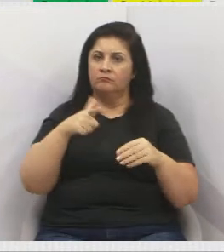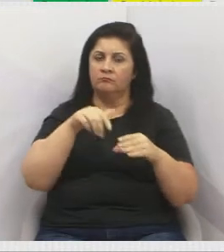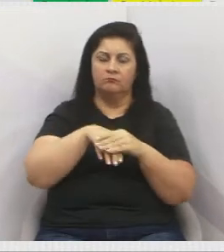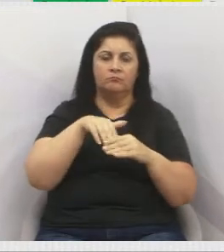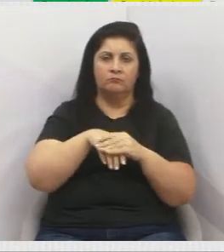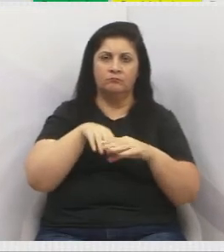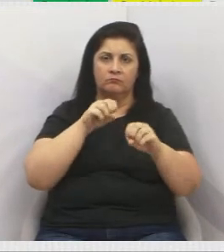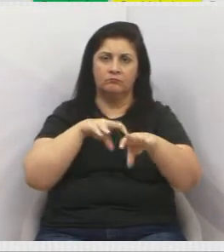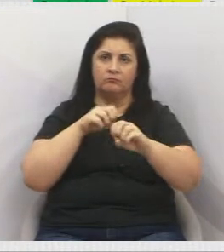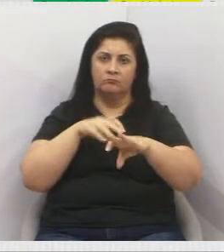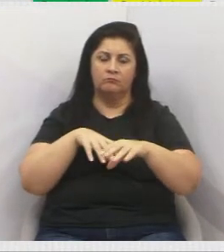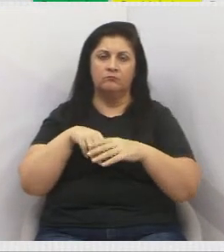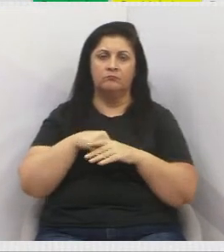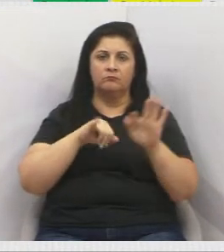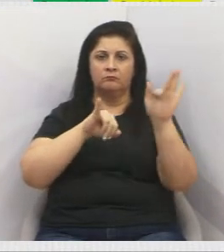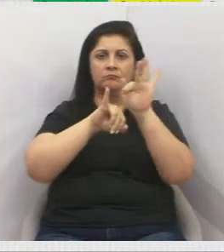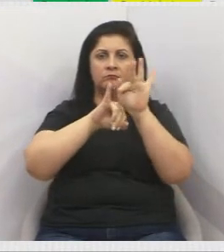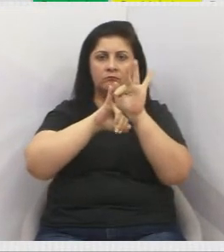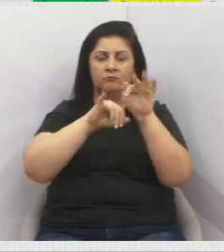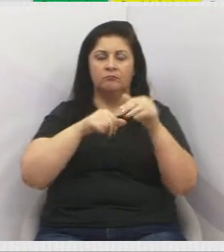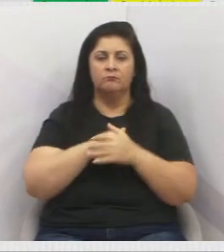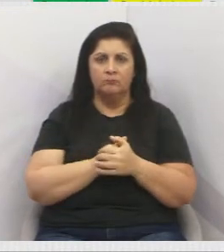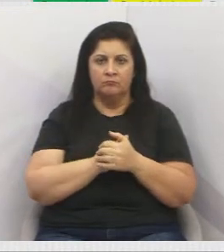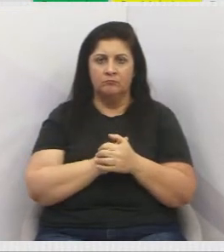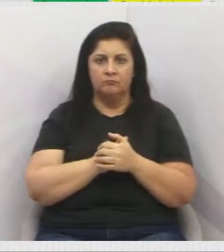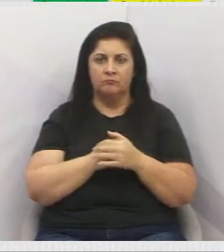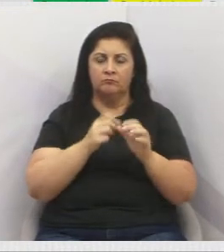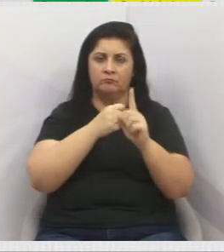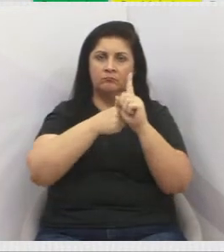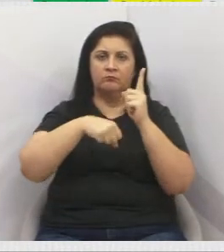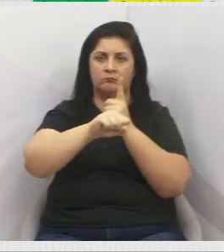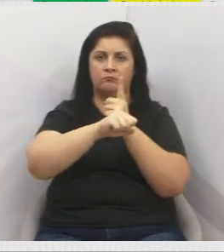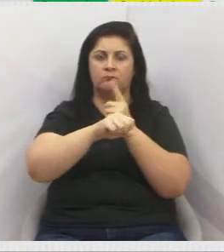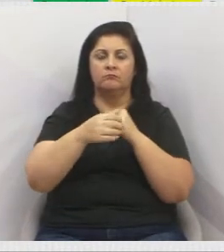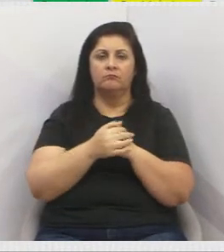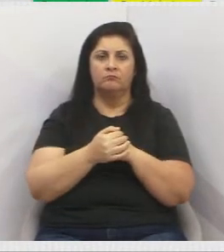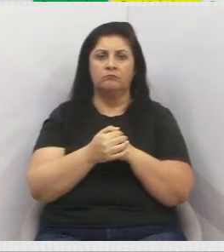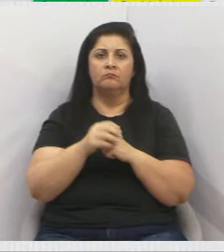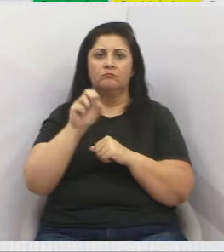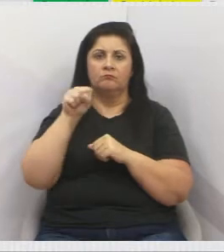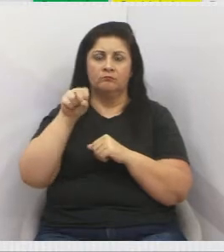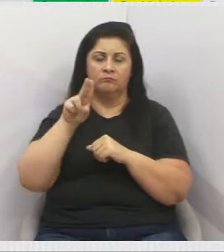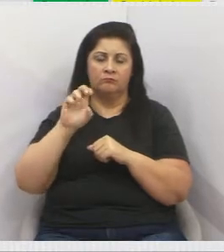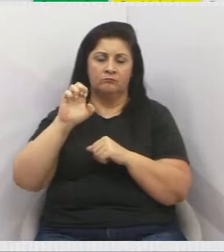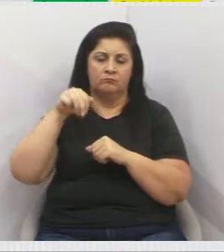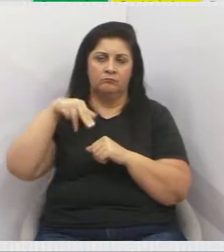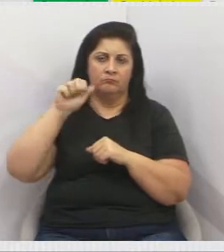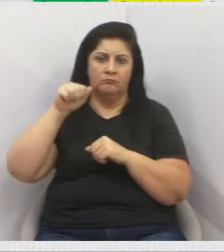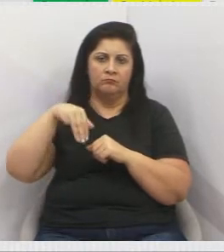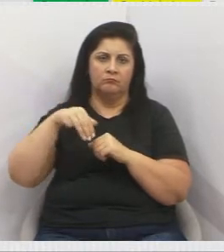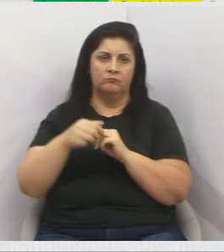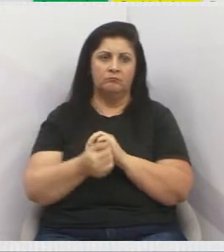entidades acadêmicas de pesquisa, Instituto Federal, Organização da Sociedade Civil, Suinam.